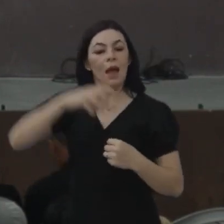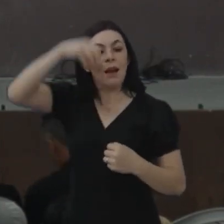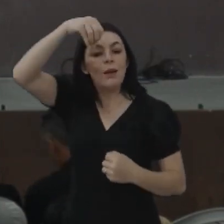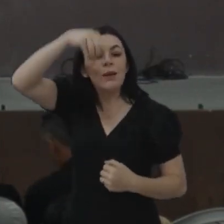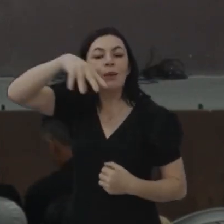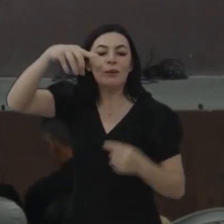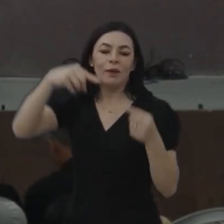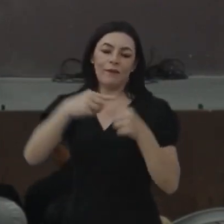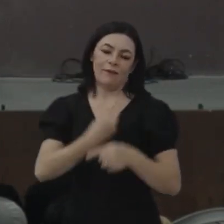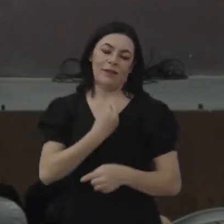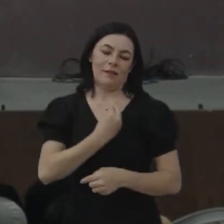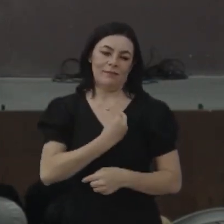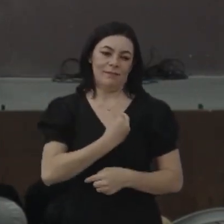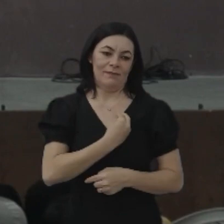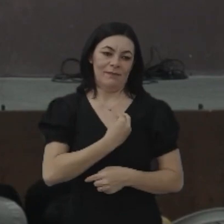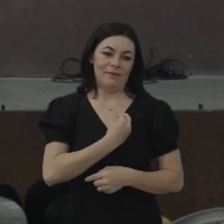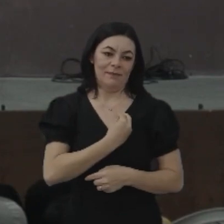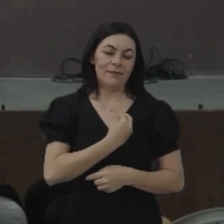vida.